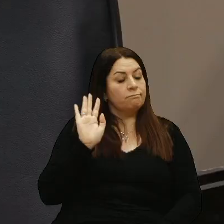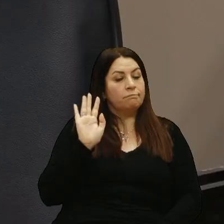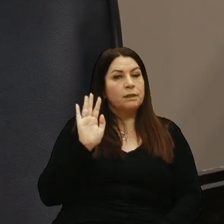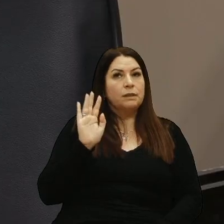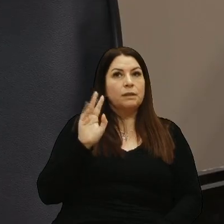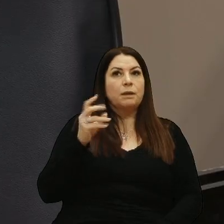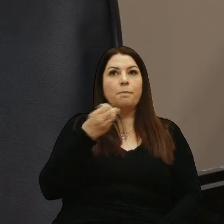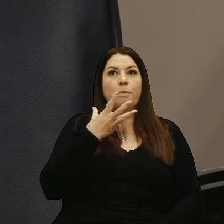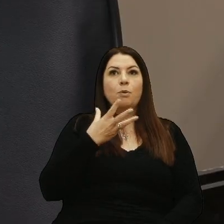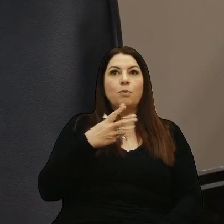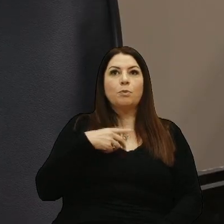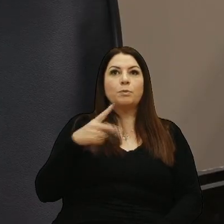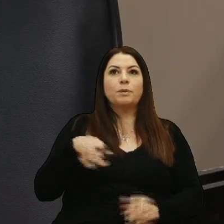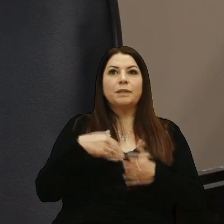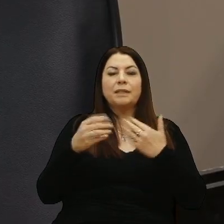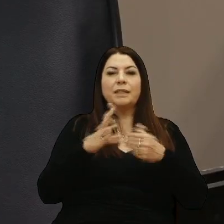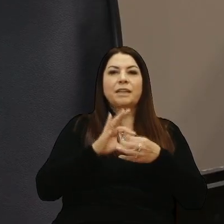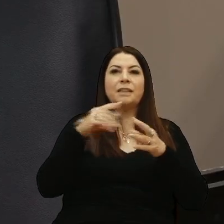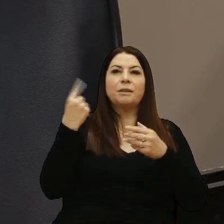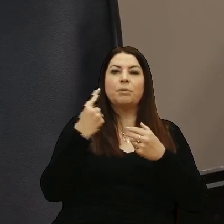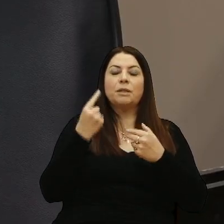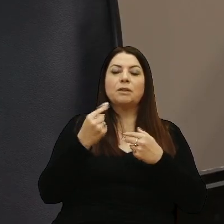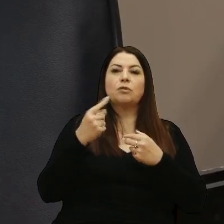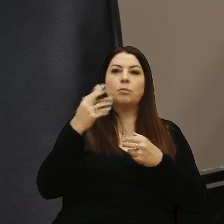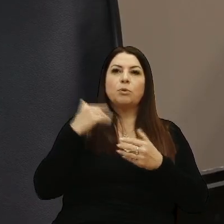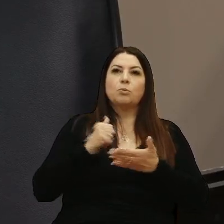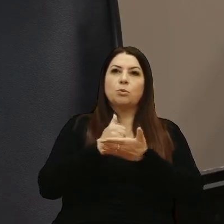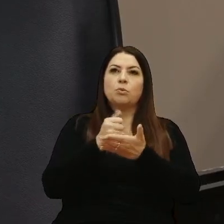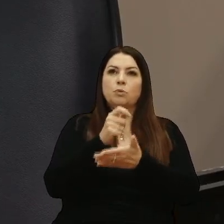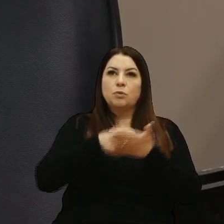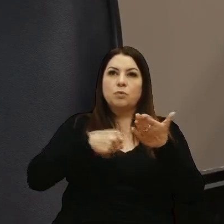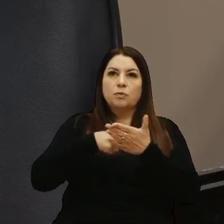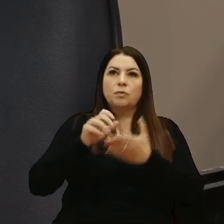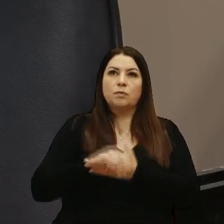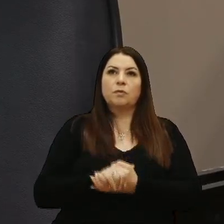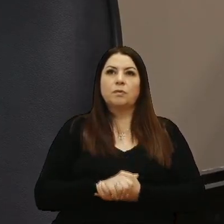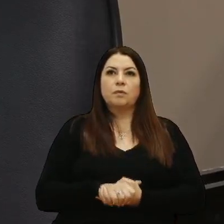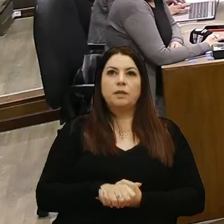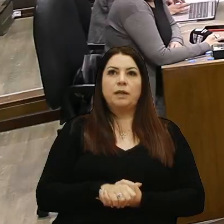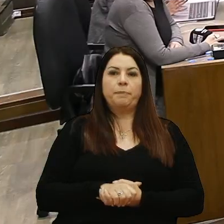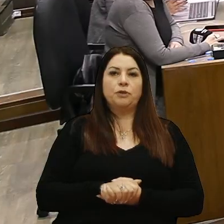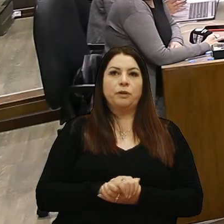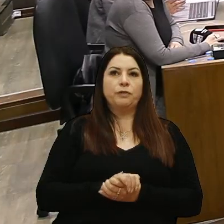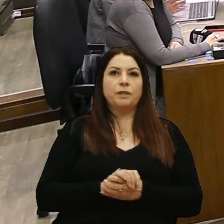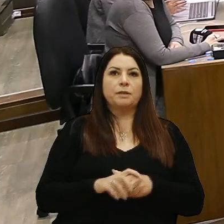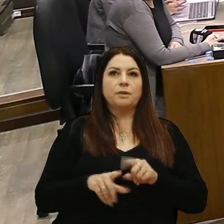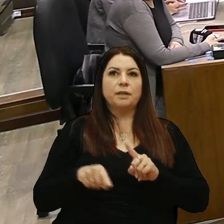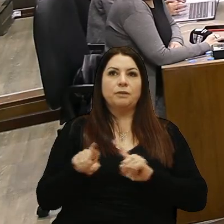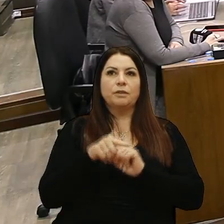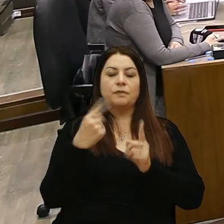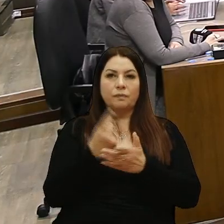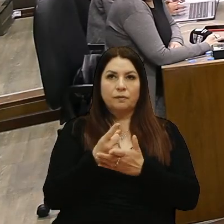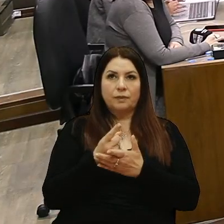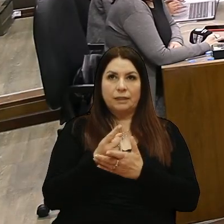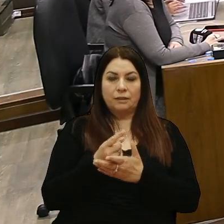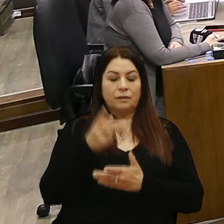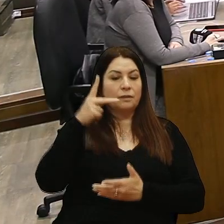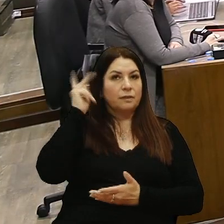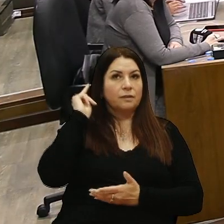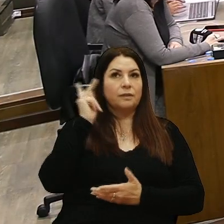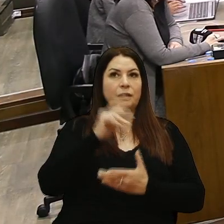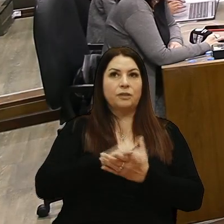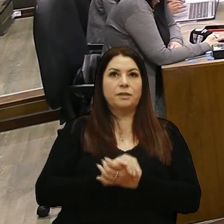parte boa de ser cavalo independente, vereadora Day. Então conta comigo nessa luta aí, vamos fazer o negócio andar. Vereador Iago, eu já pessoalizei, sabe? Por